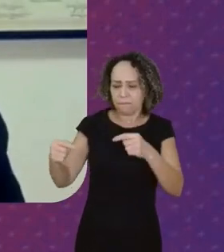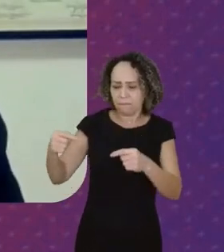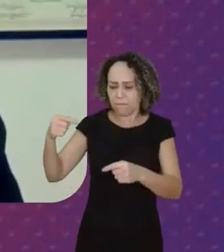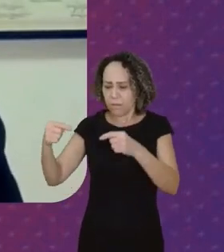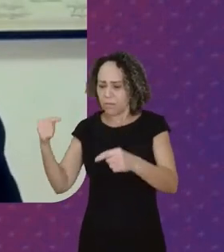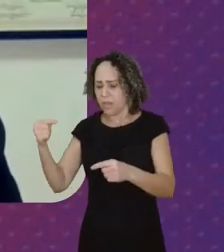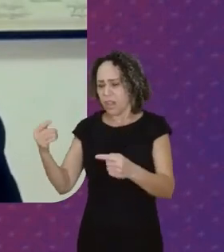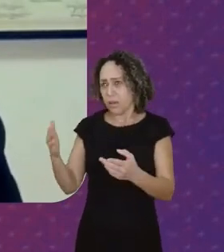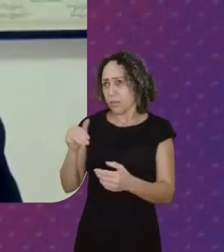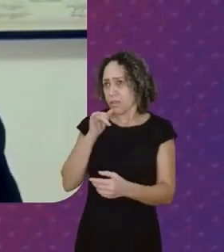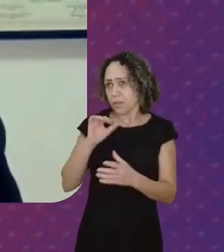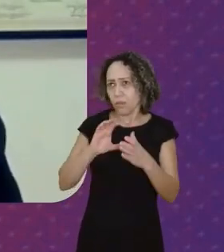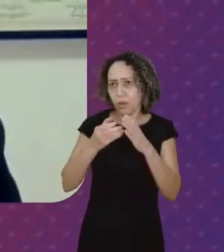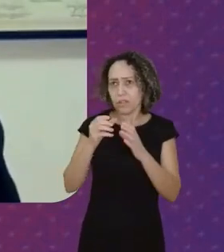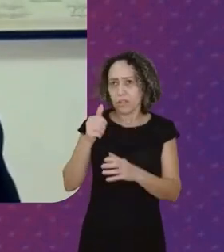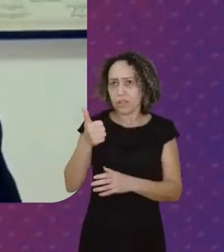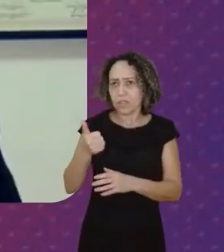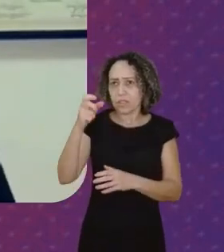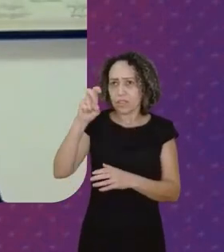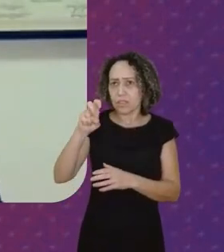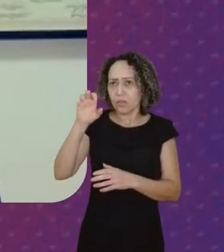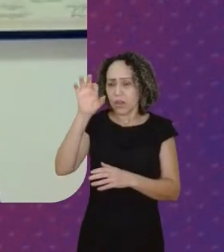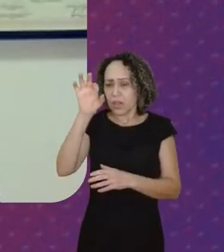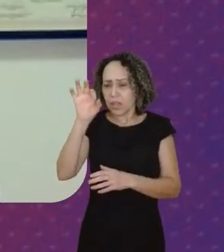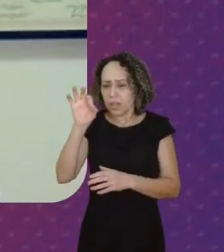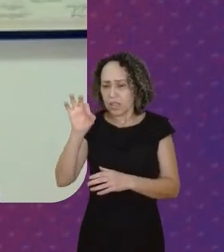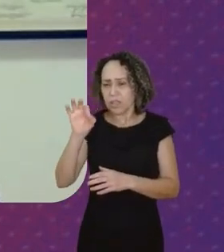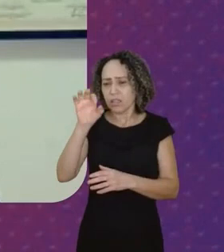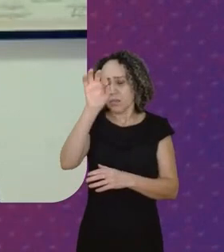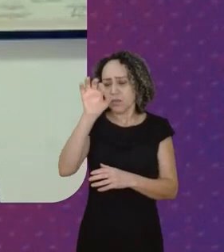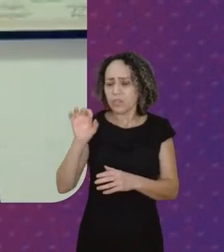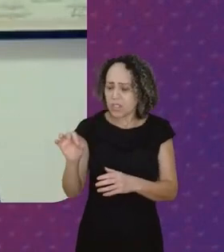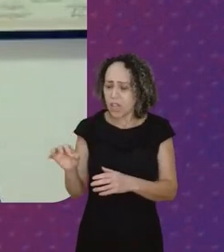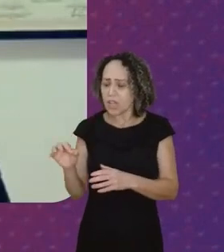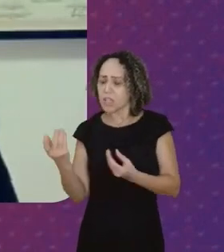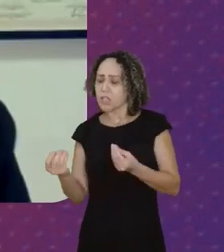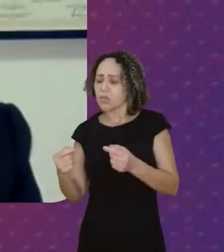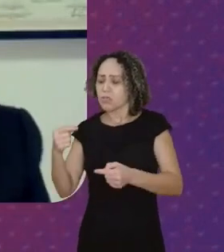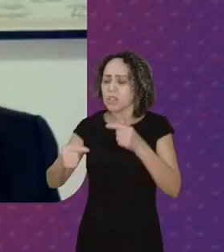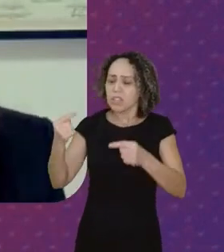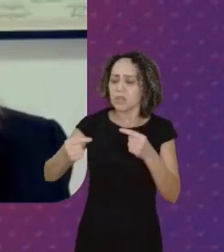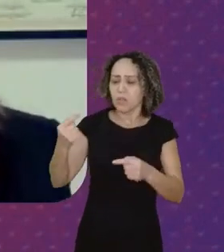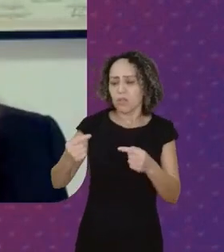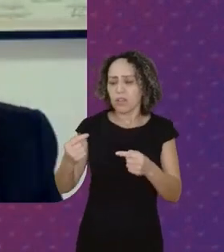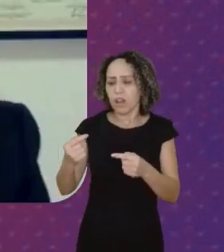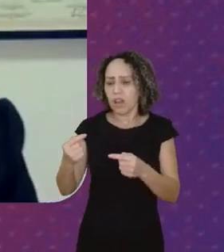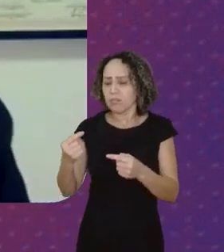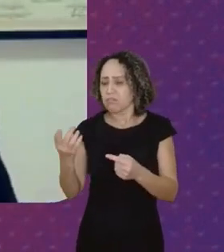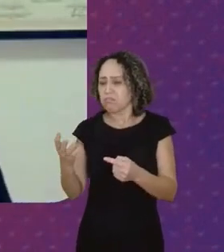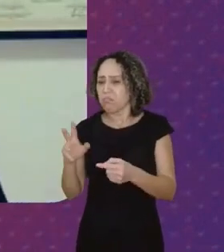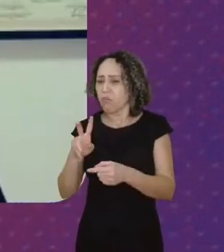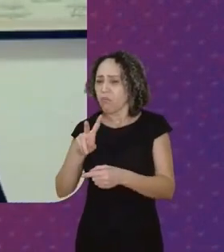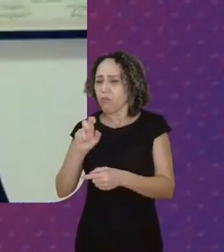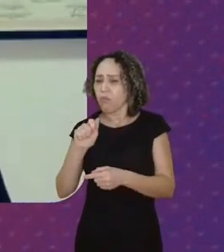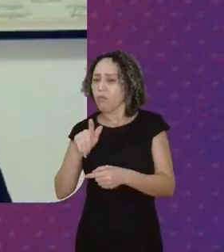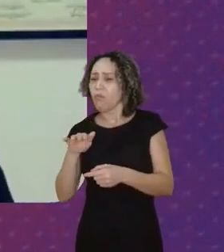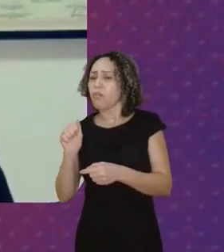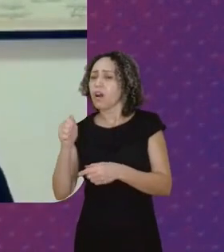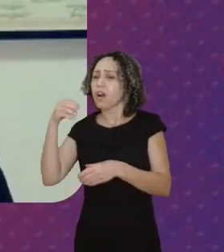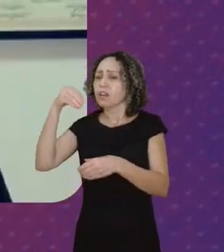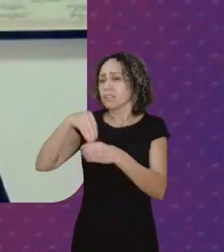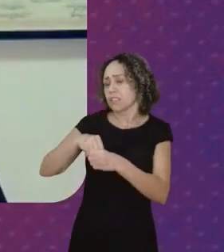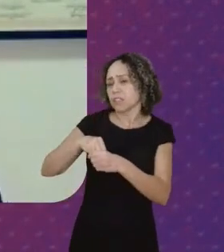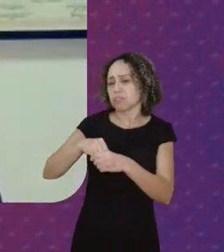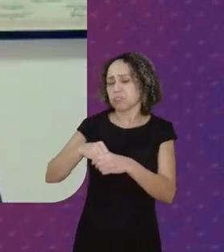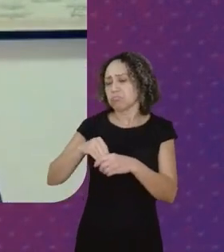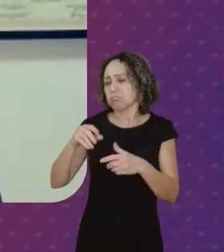apresentassem 150% de número de candidatos com relação às cadeiras em disputa, sendo que desses 150% de